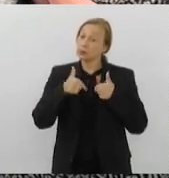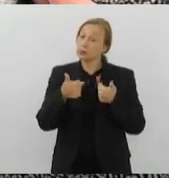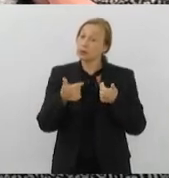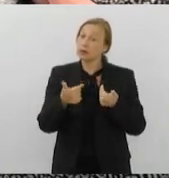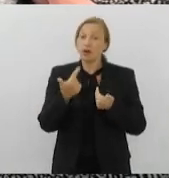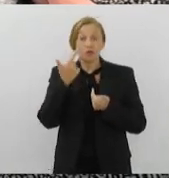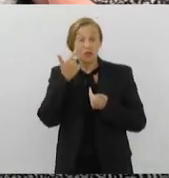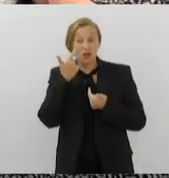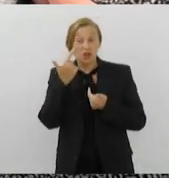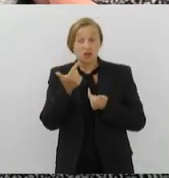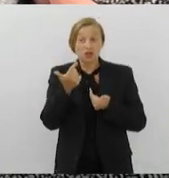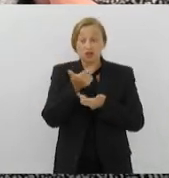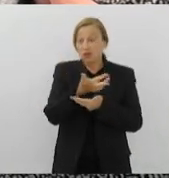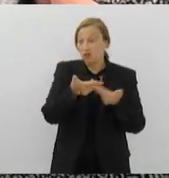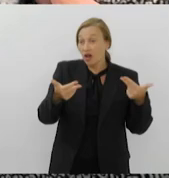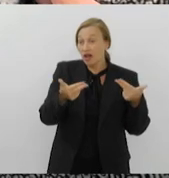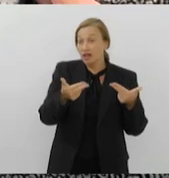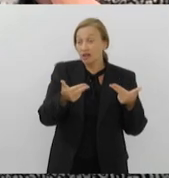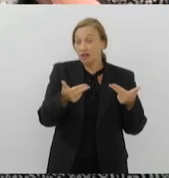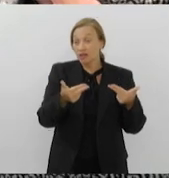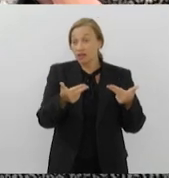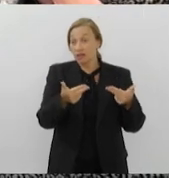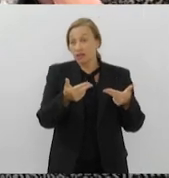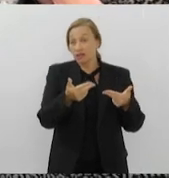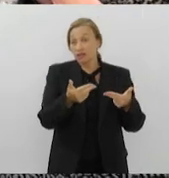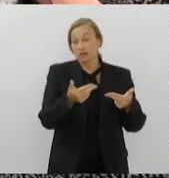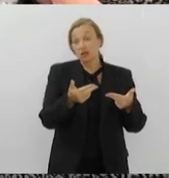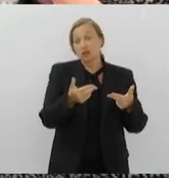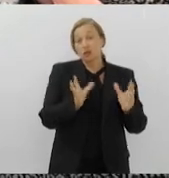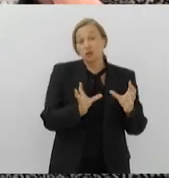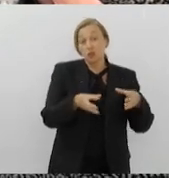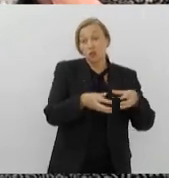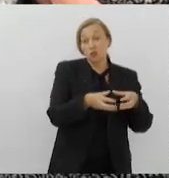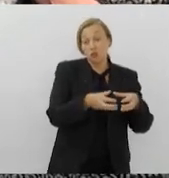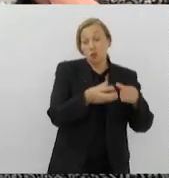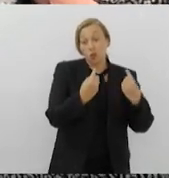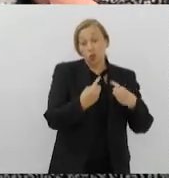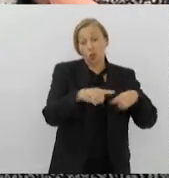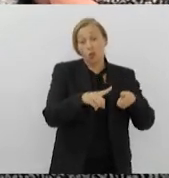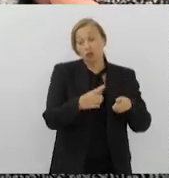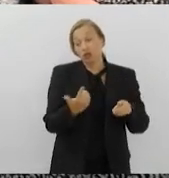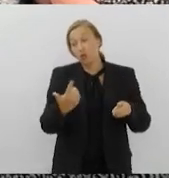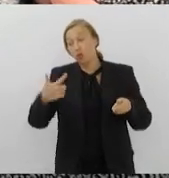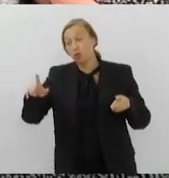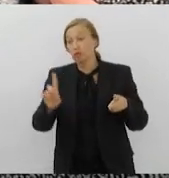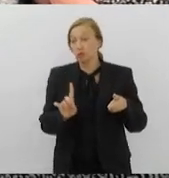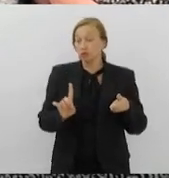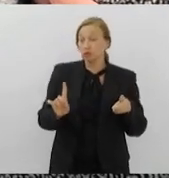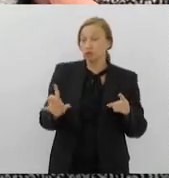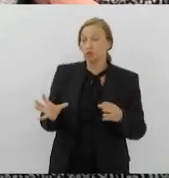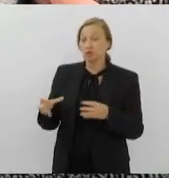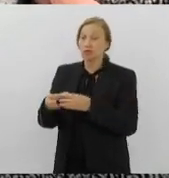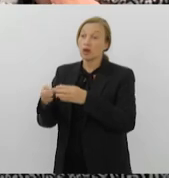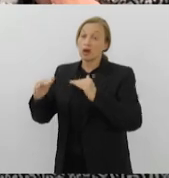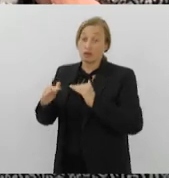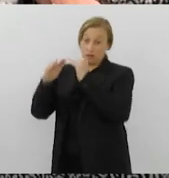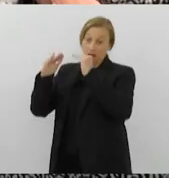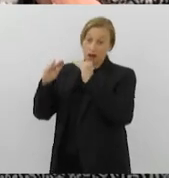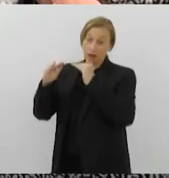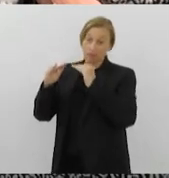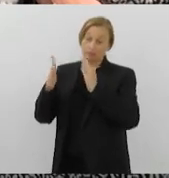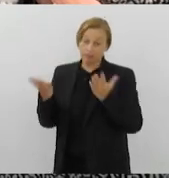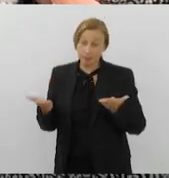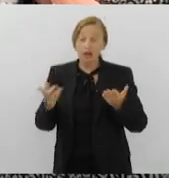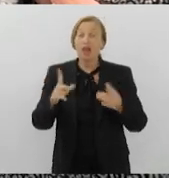são dezenas de julgados, a maioria contra e, em menor número, favorável. E